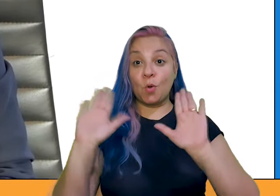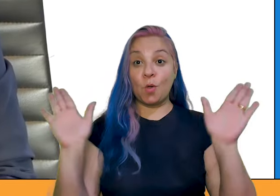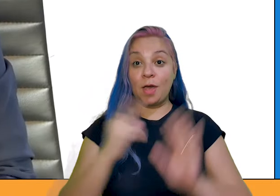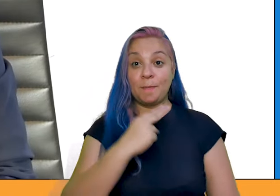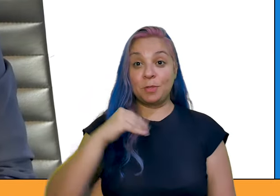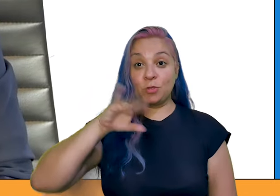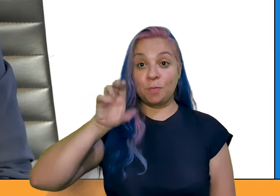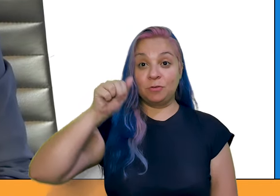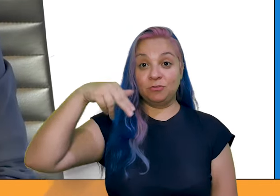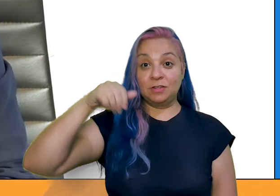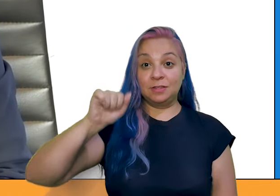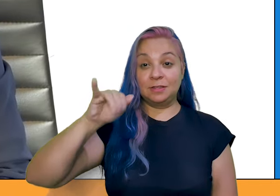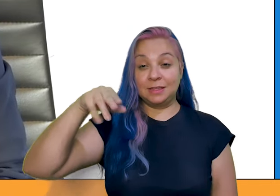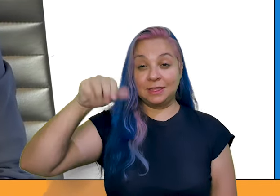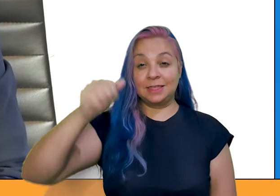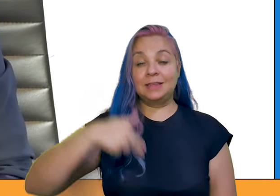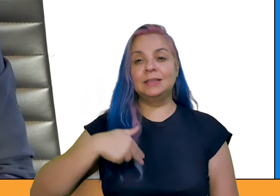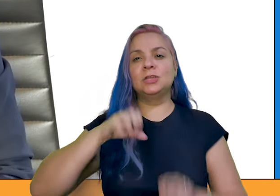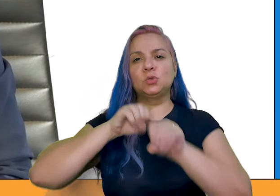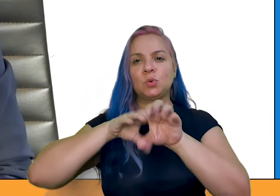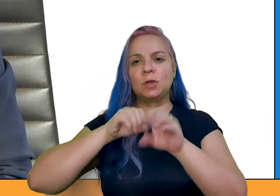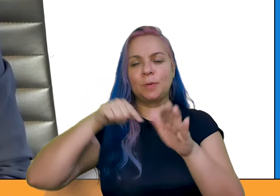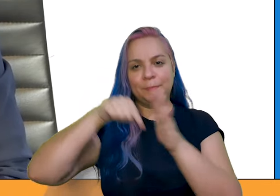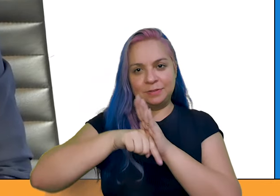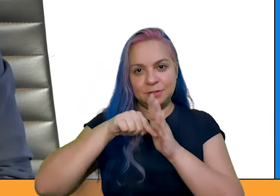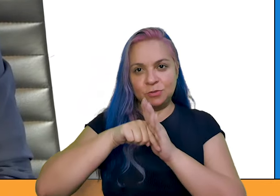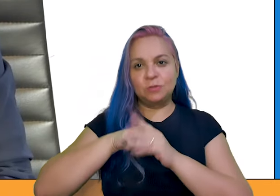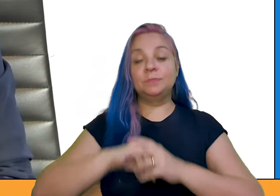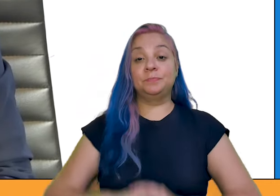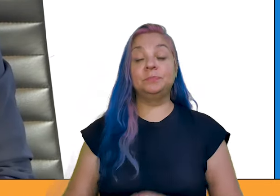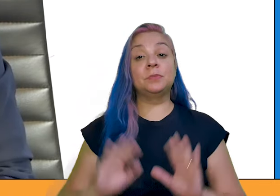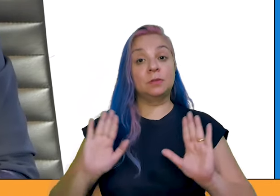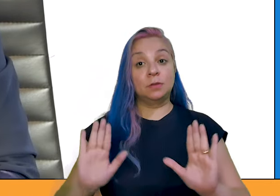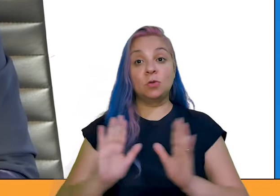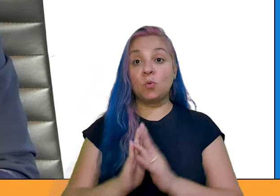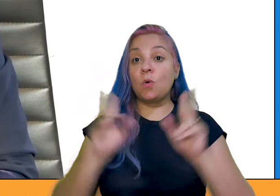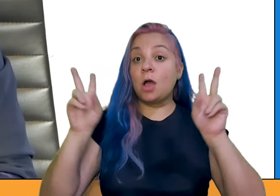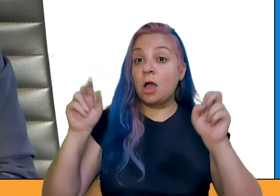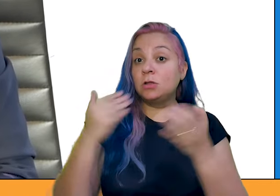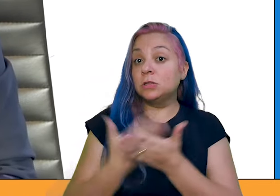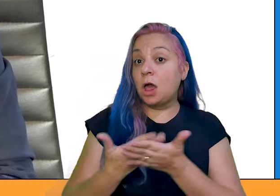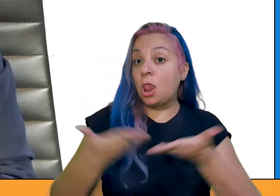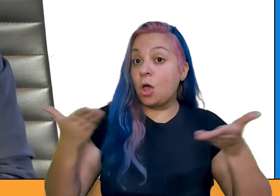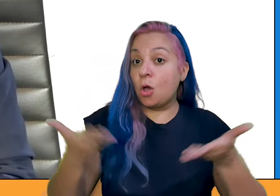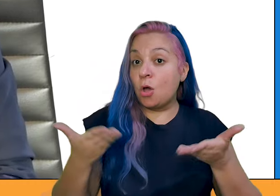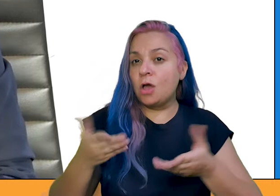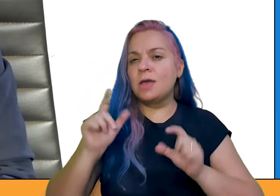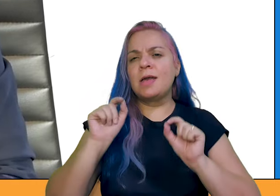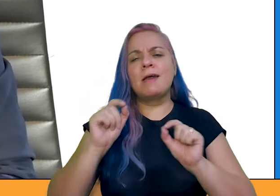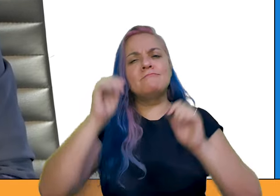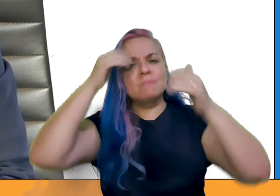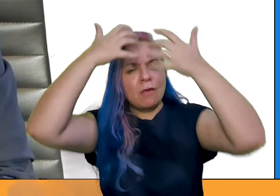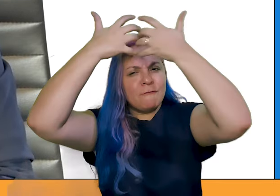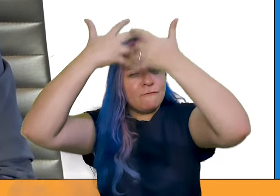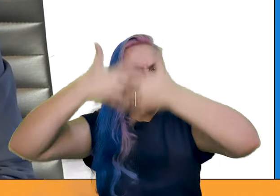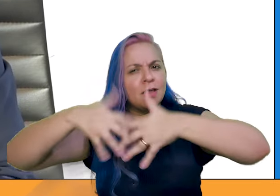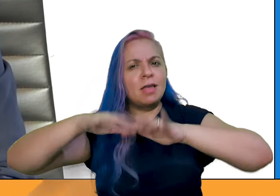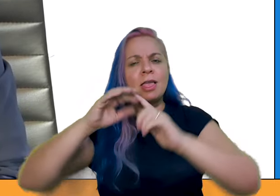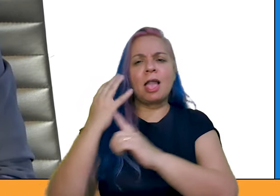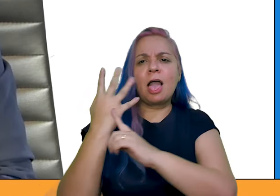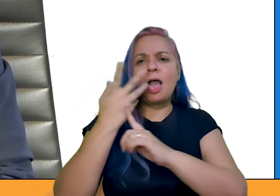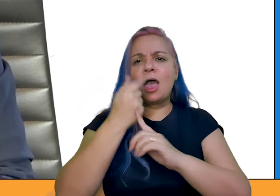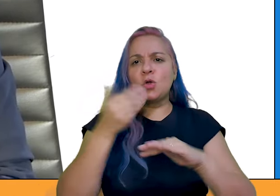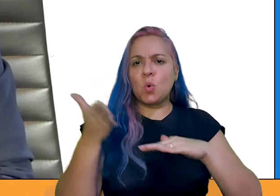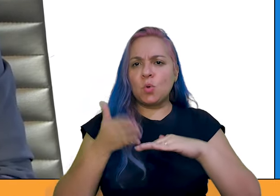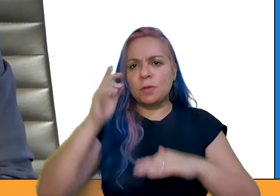Olá, eu sou a Janaína Machado, educadora e pesquisadora. Bem, o assunto da aula de hoje é refletir sobre a